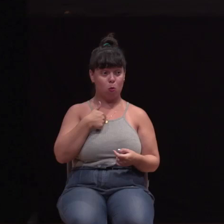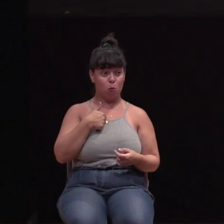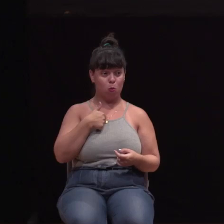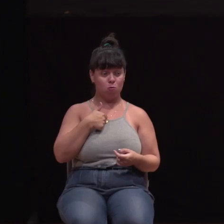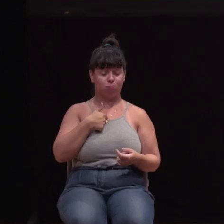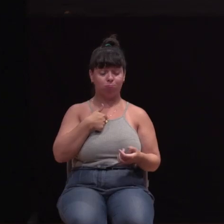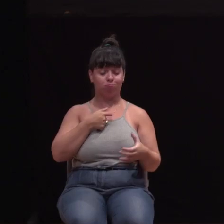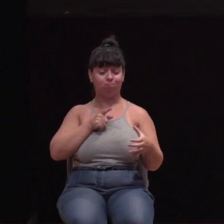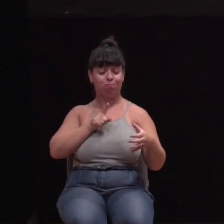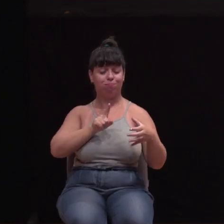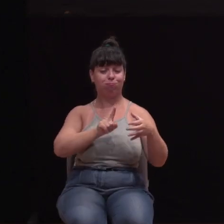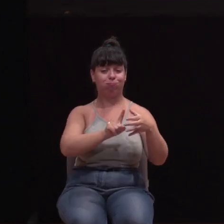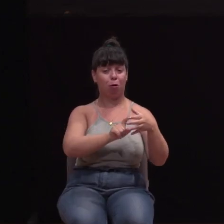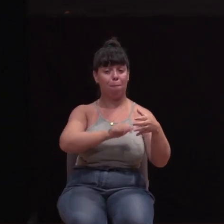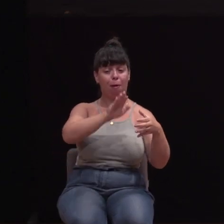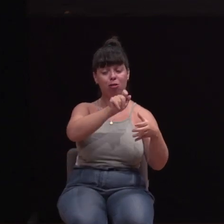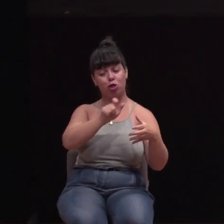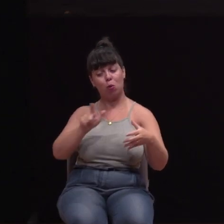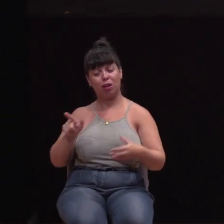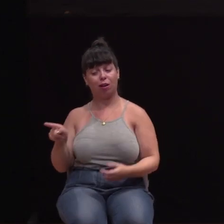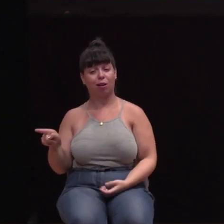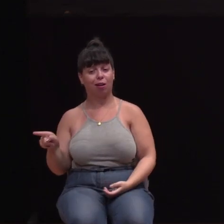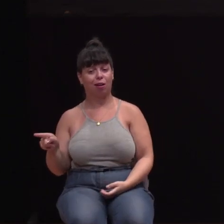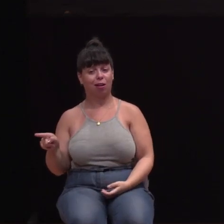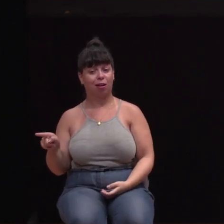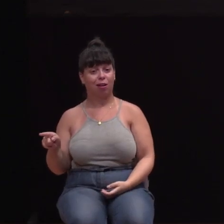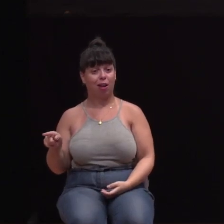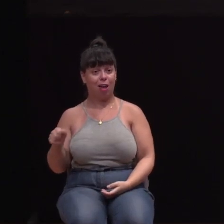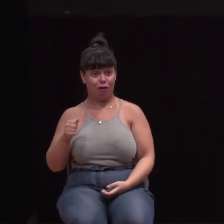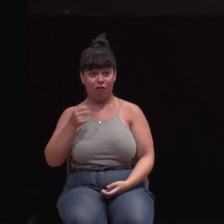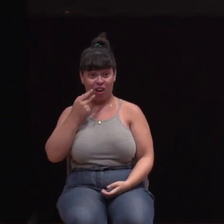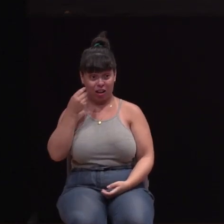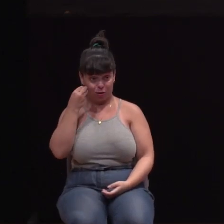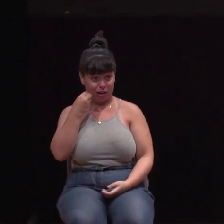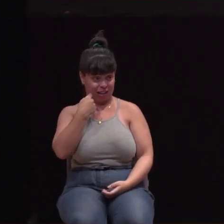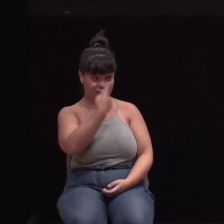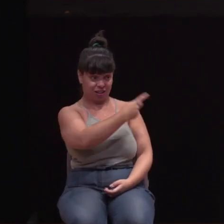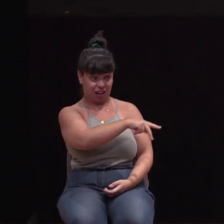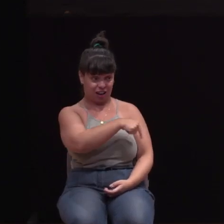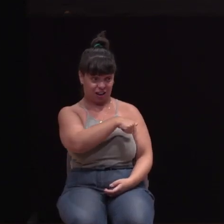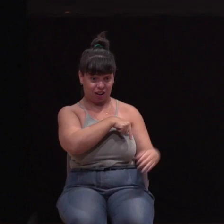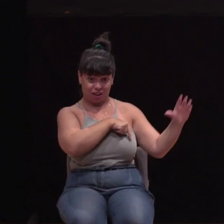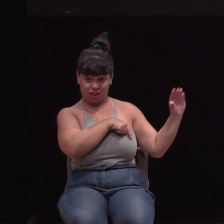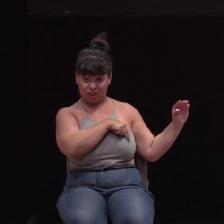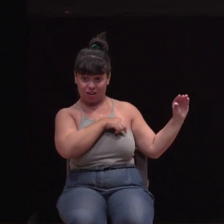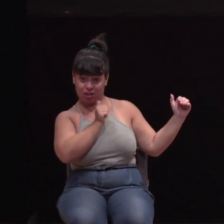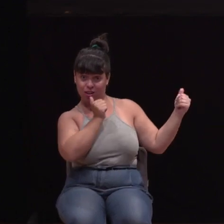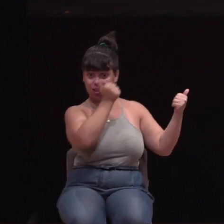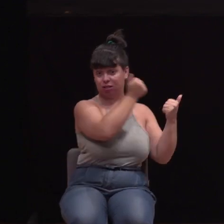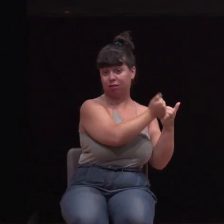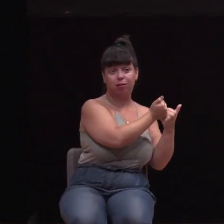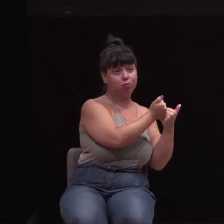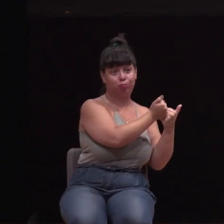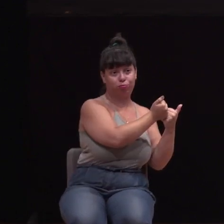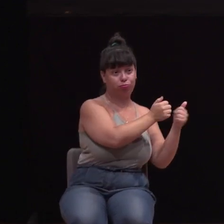de inserção do que ela. Posso eu falar da experiência dela? Não, não